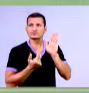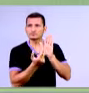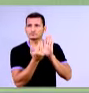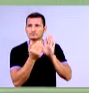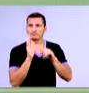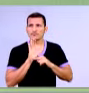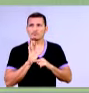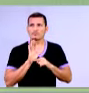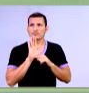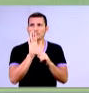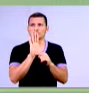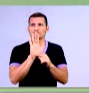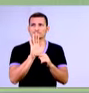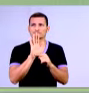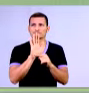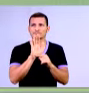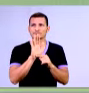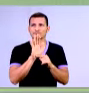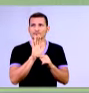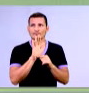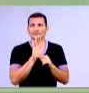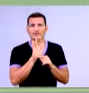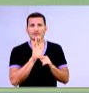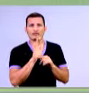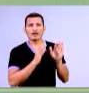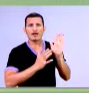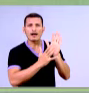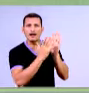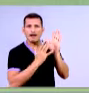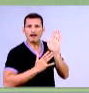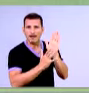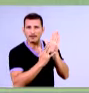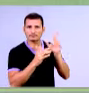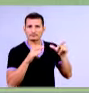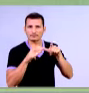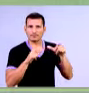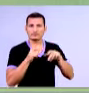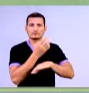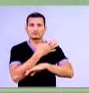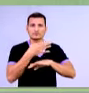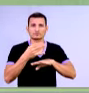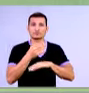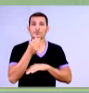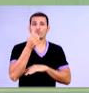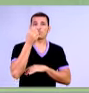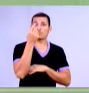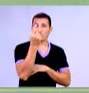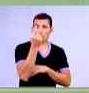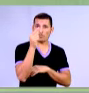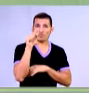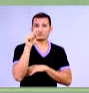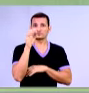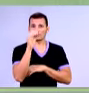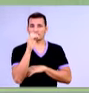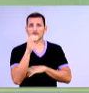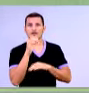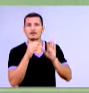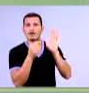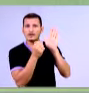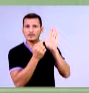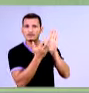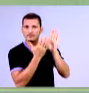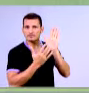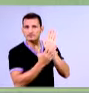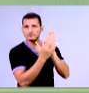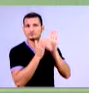tá, a área de trabalho do Windows versão 1.0. Então nós já tínhamos aqui já o conceito de janelas. Então veja